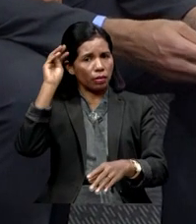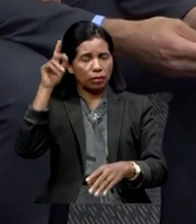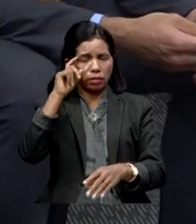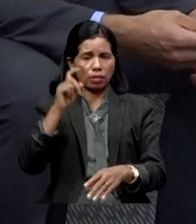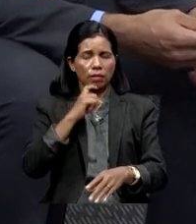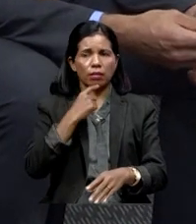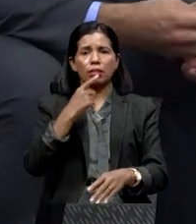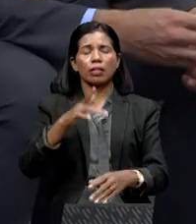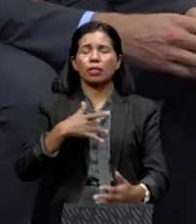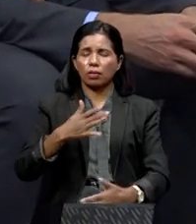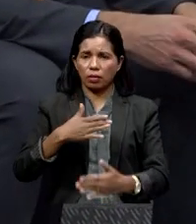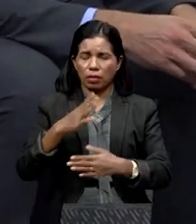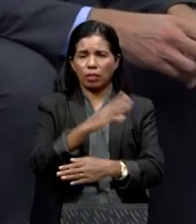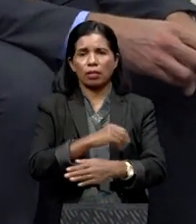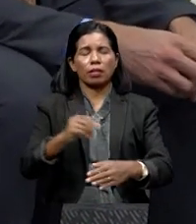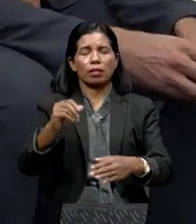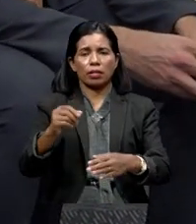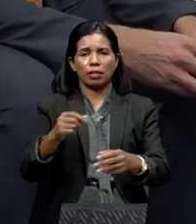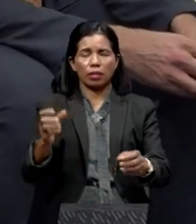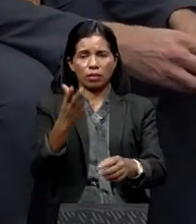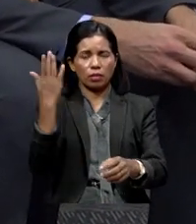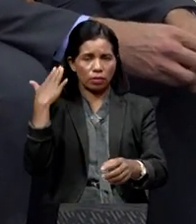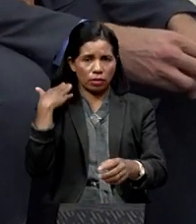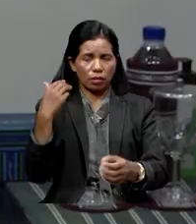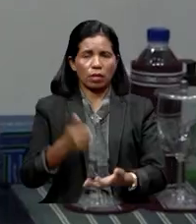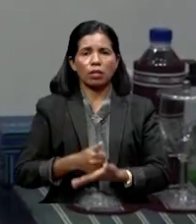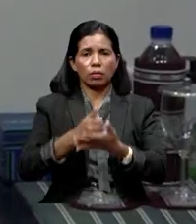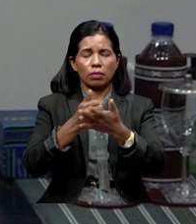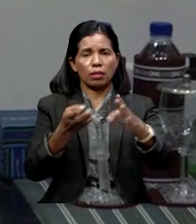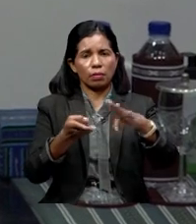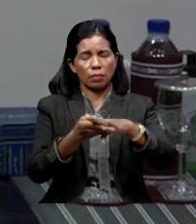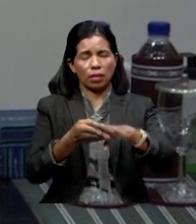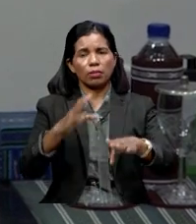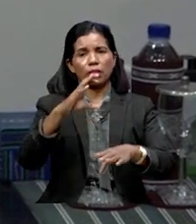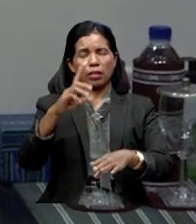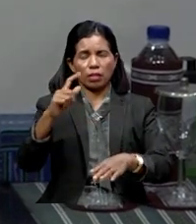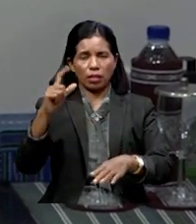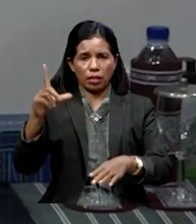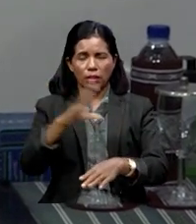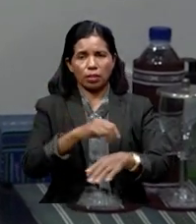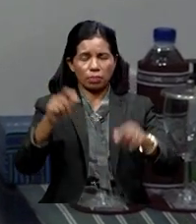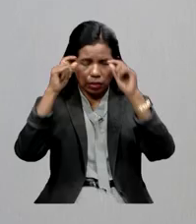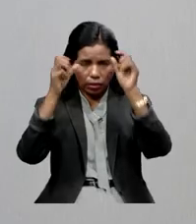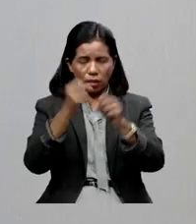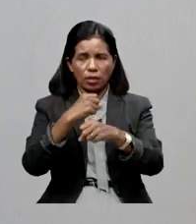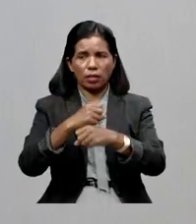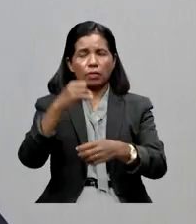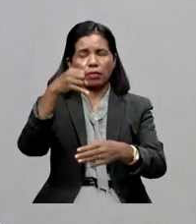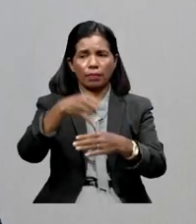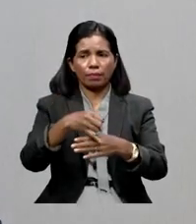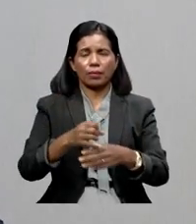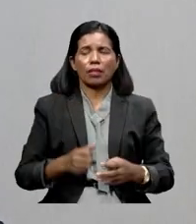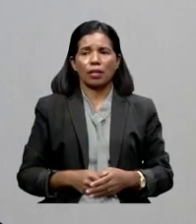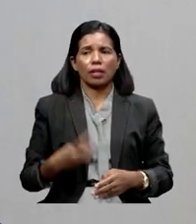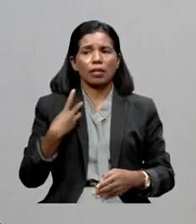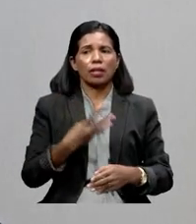Guzmão aprecia ho empresa BlackRock nebe durante ne apoia Banco Central Timor-Leste halo investimento ba fundo Minerai. Mandato nebe ke ita